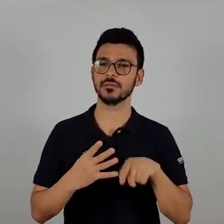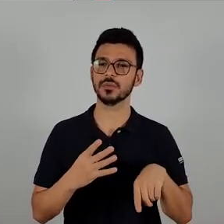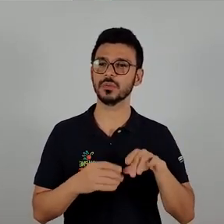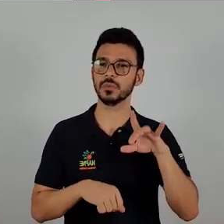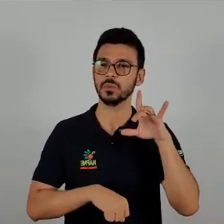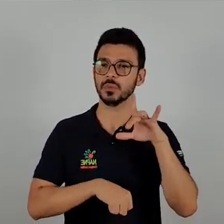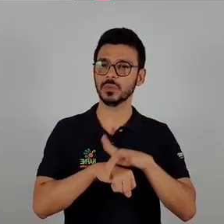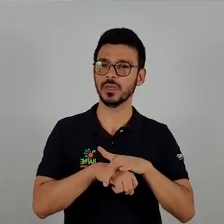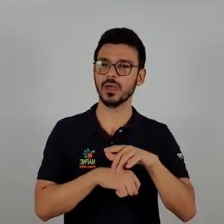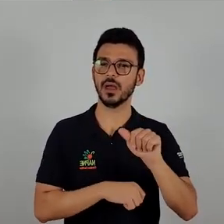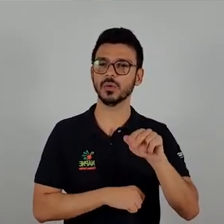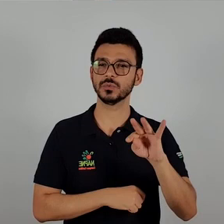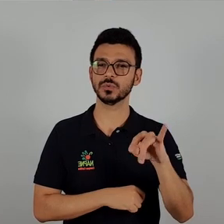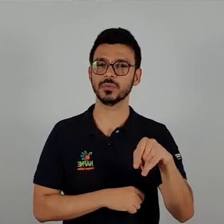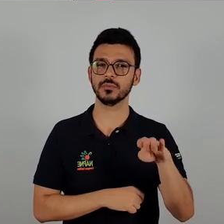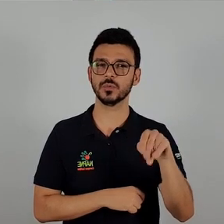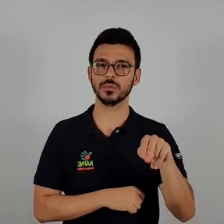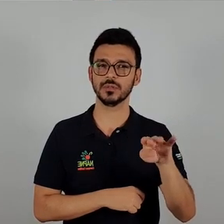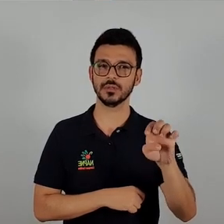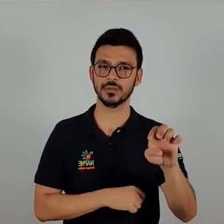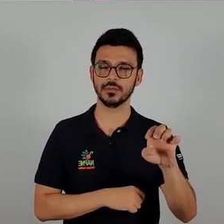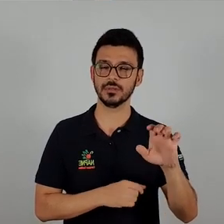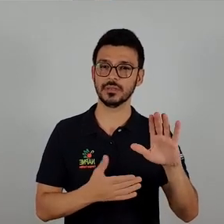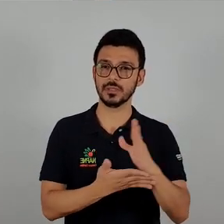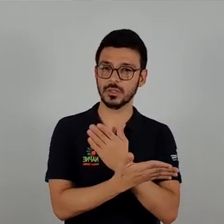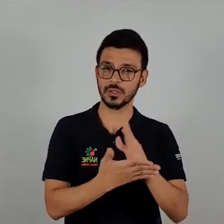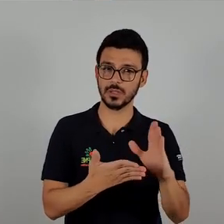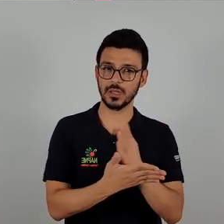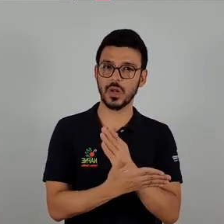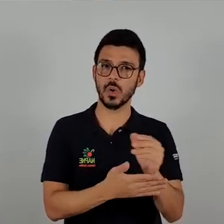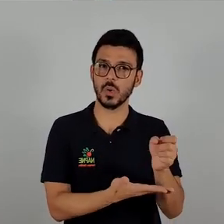ósseas, articulares, senis que vão surgindo com o tempo.